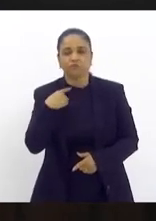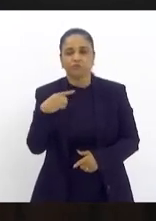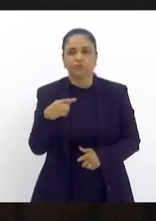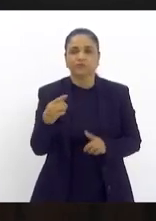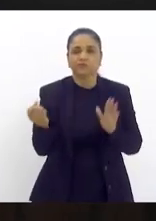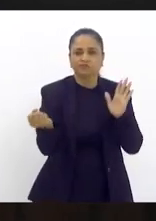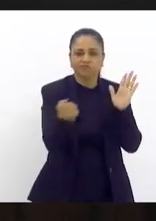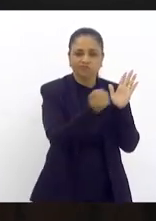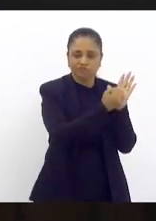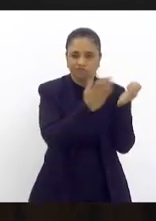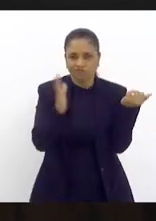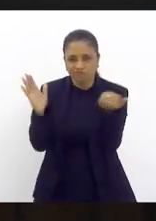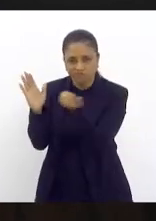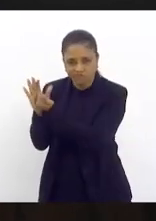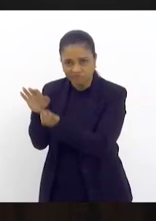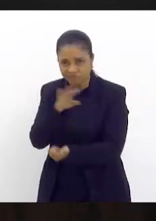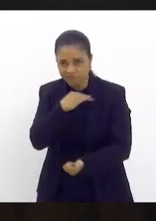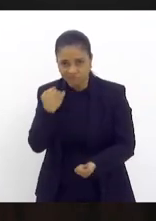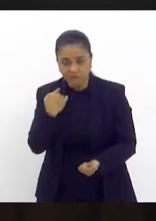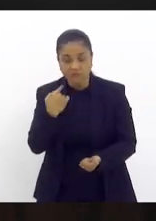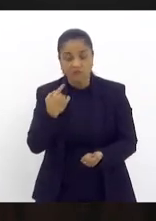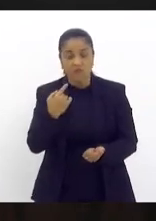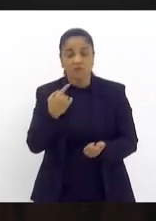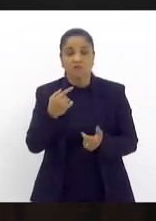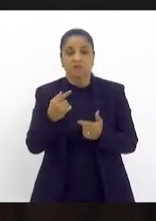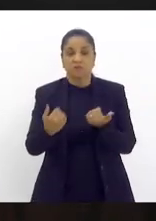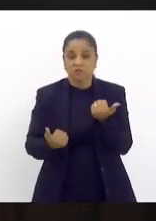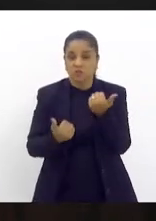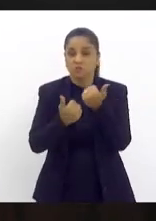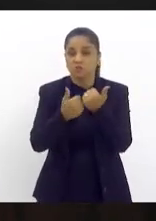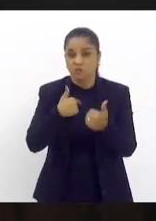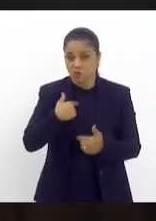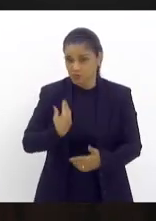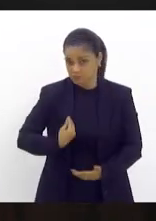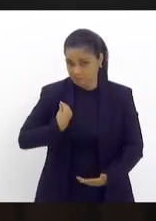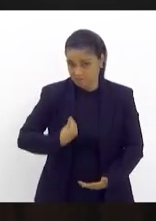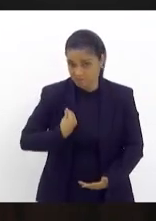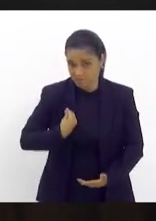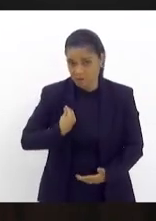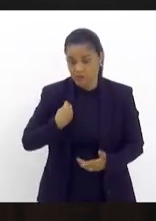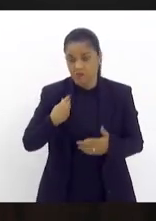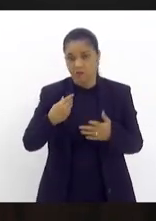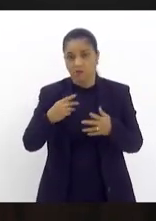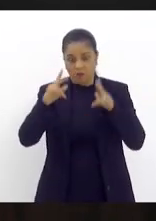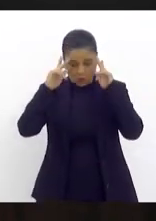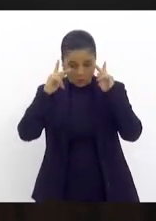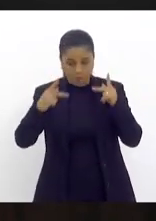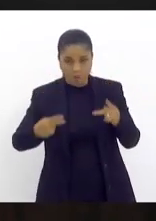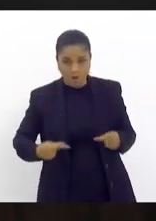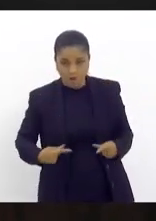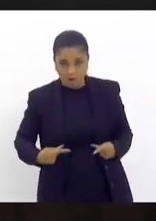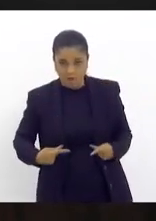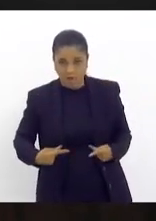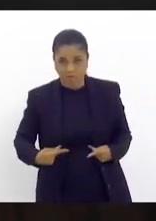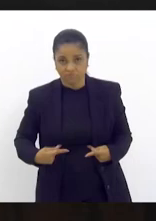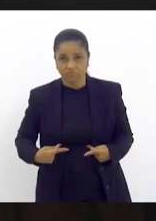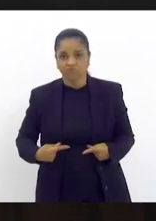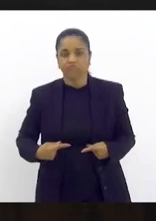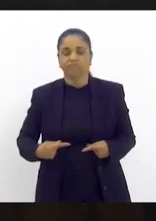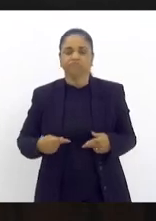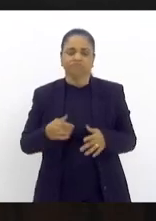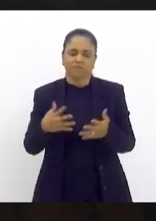Cristo por amor de todos nós, de toda a humanidade. Uma excelente Páscoa, harmonia com as